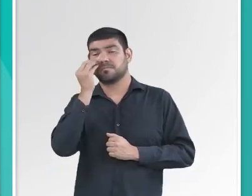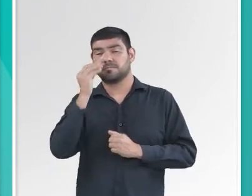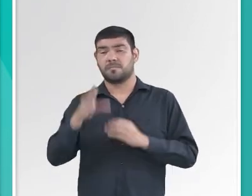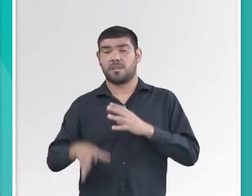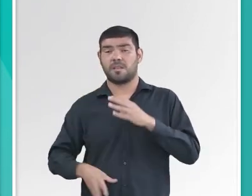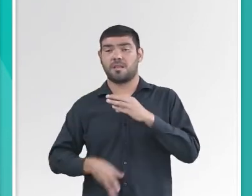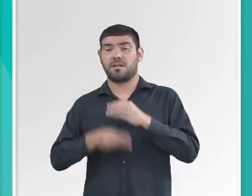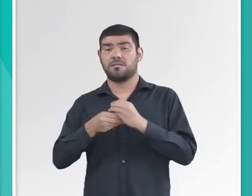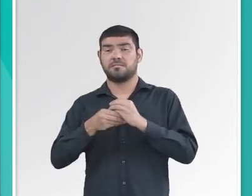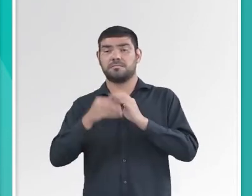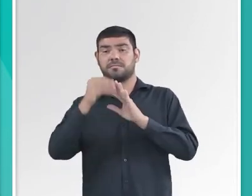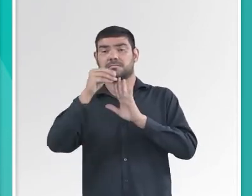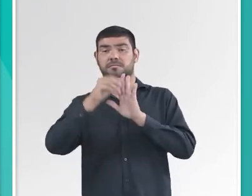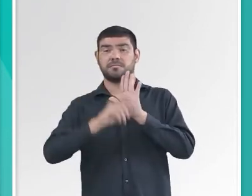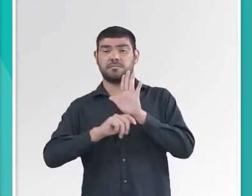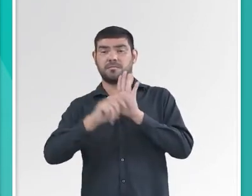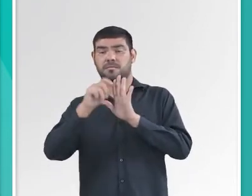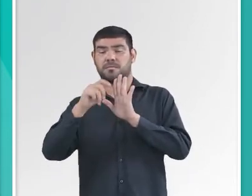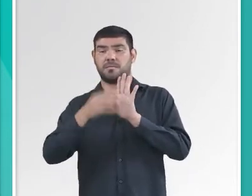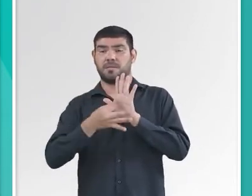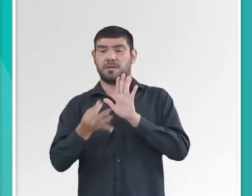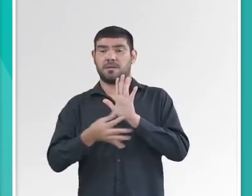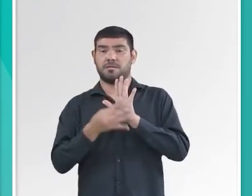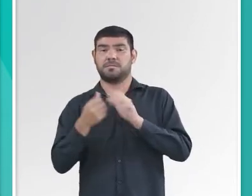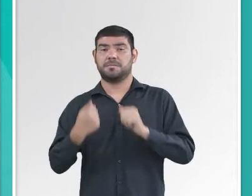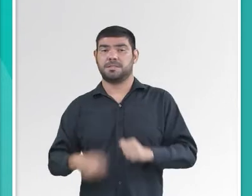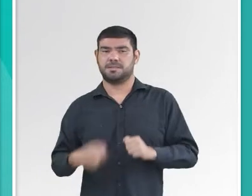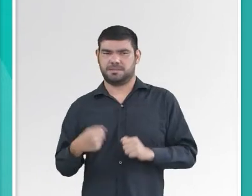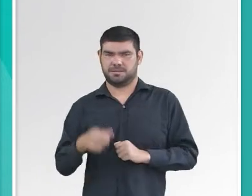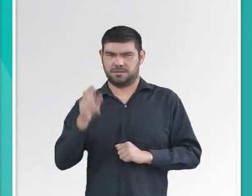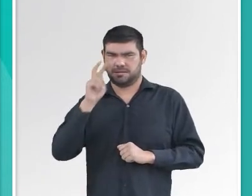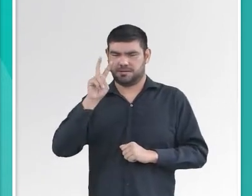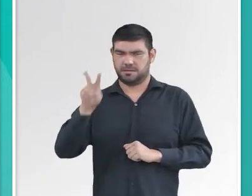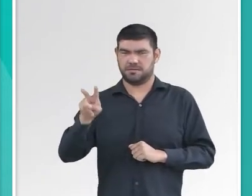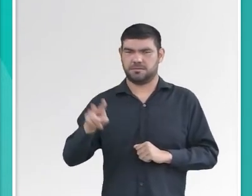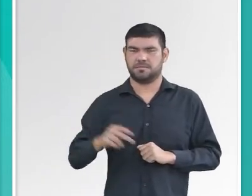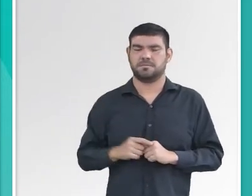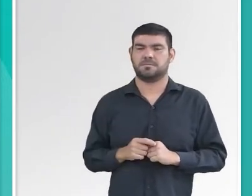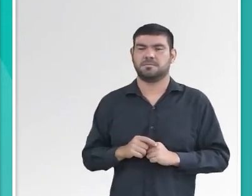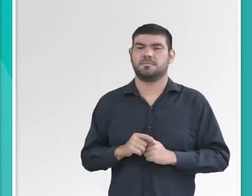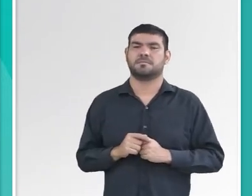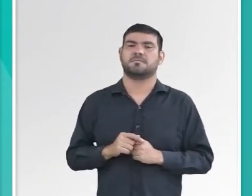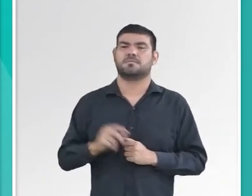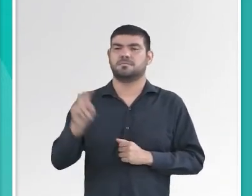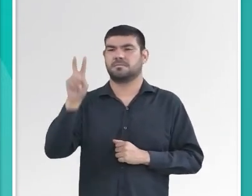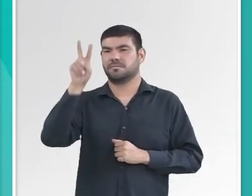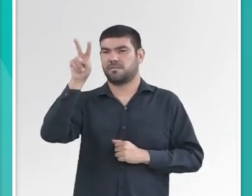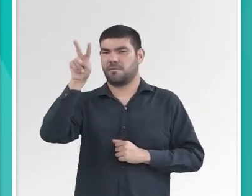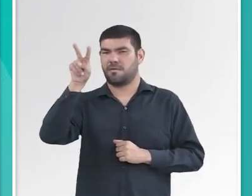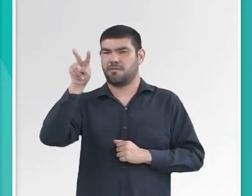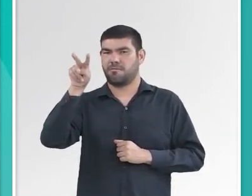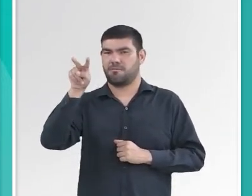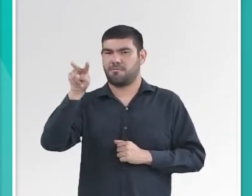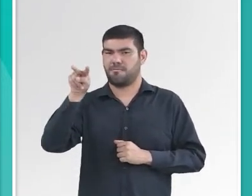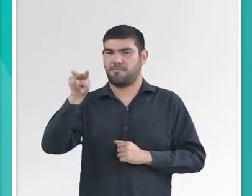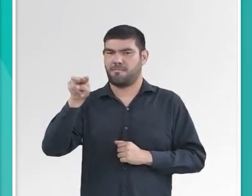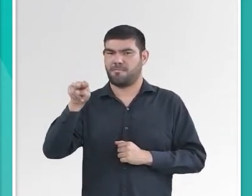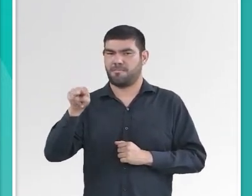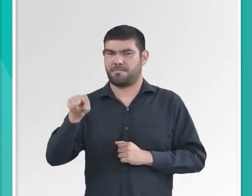atentos. A resenha de vocês aí no caso deve conter um título,